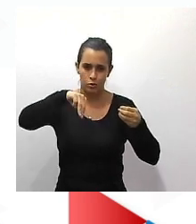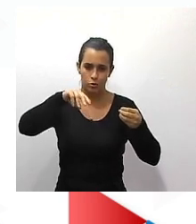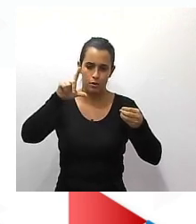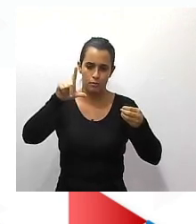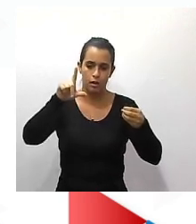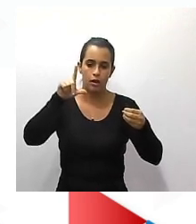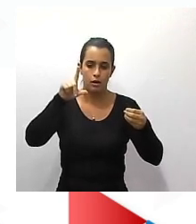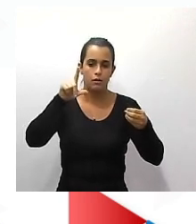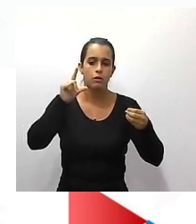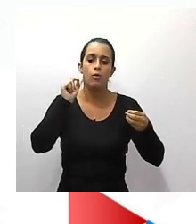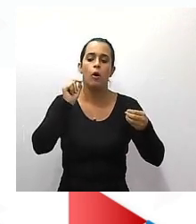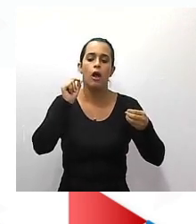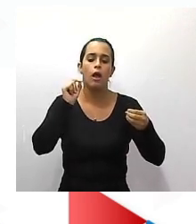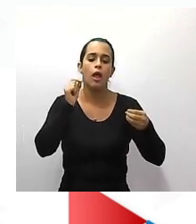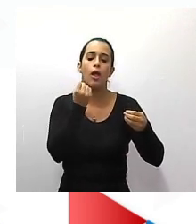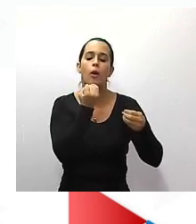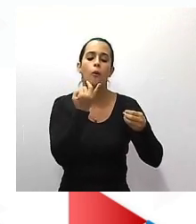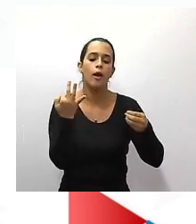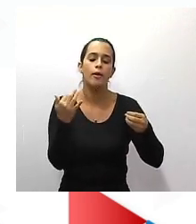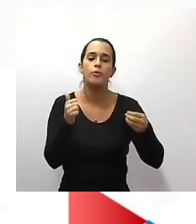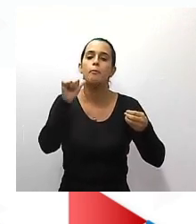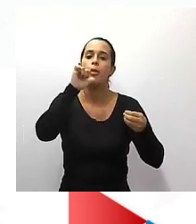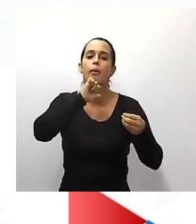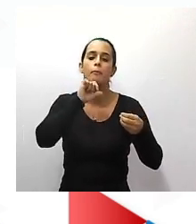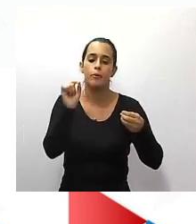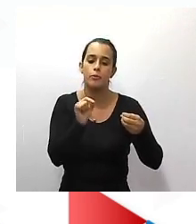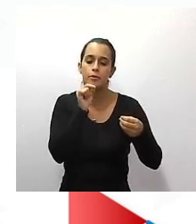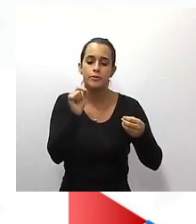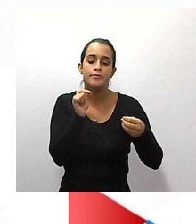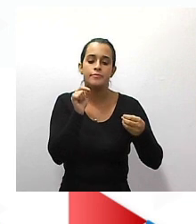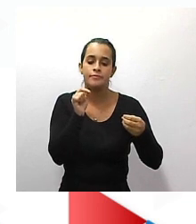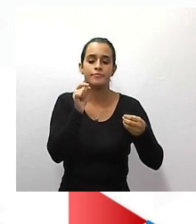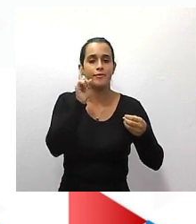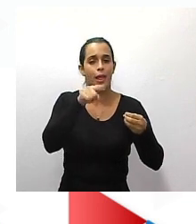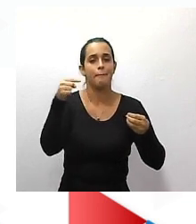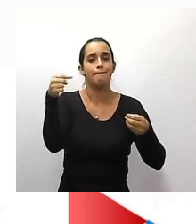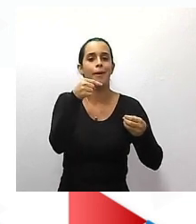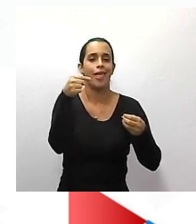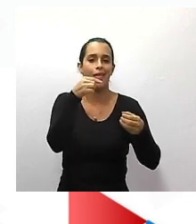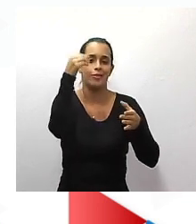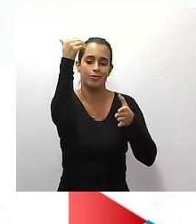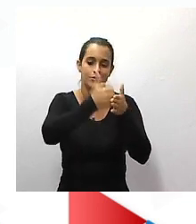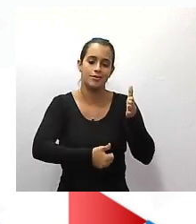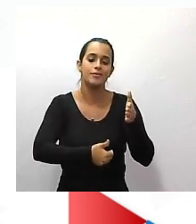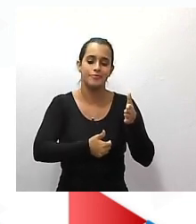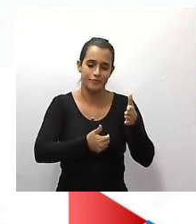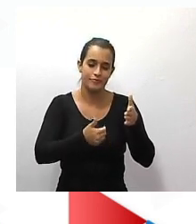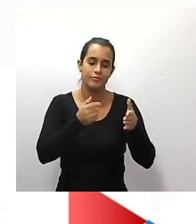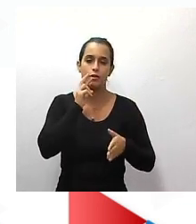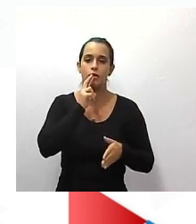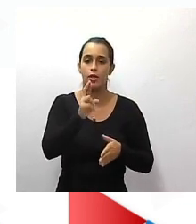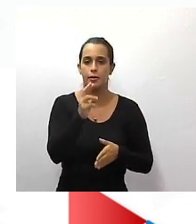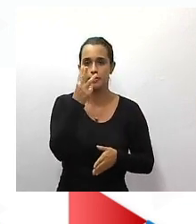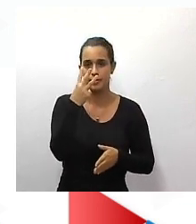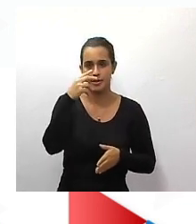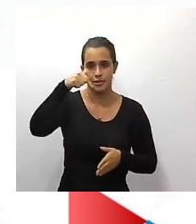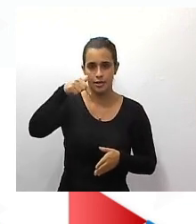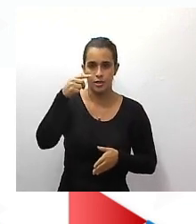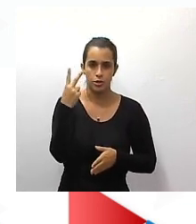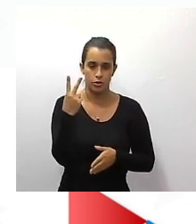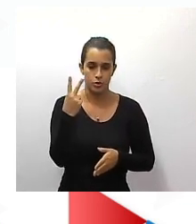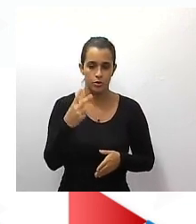multiplico por 1000. Fechou? Vai lembrar do aqueduto? Fechou? Deu para entender? O aqueduto normalmente necessita da gravidade. Por